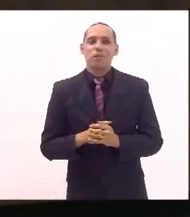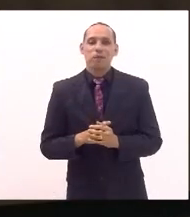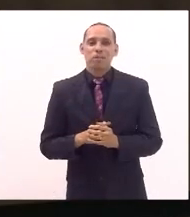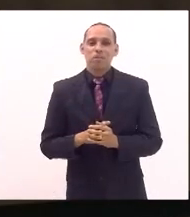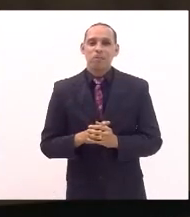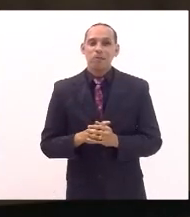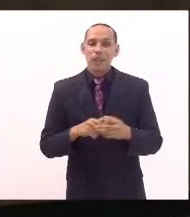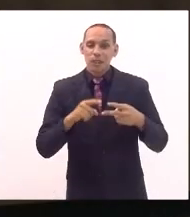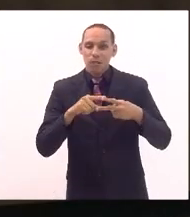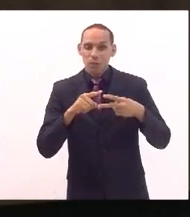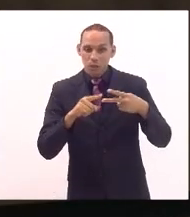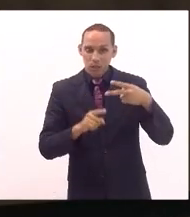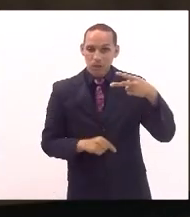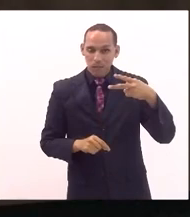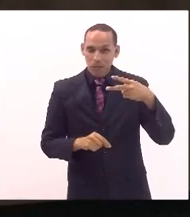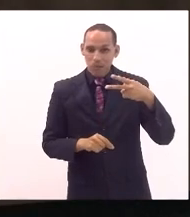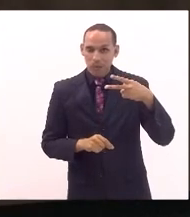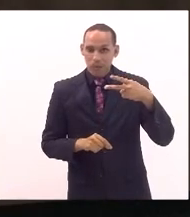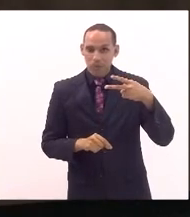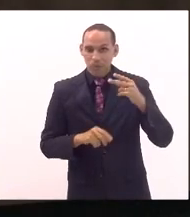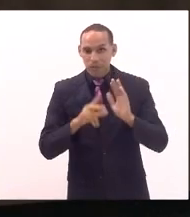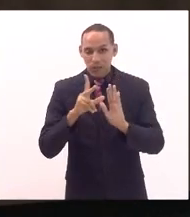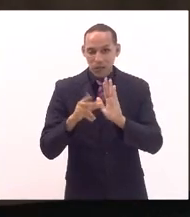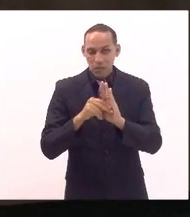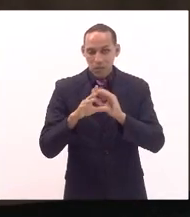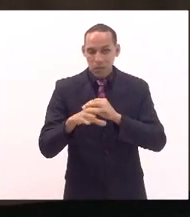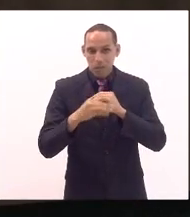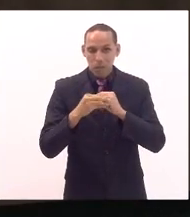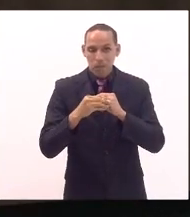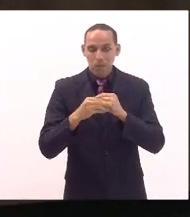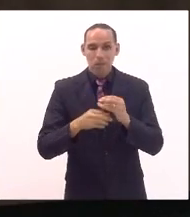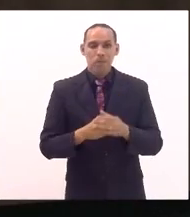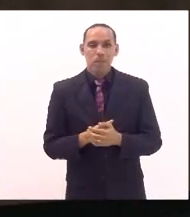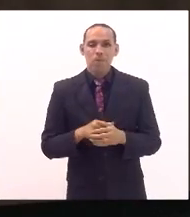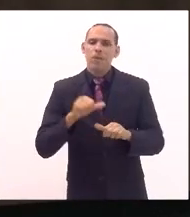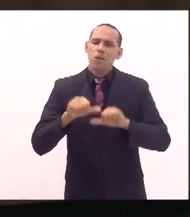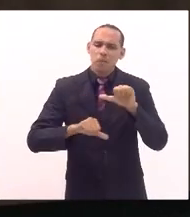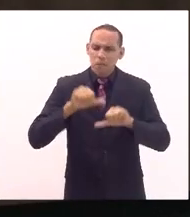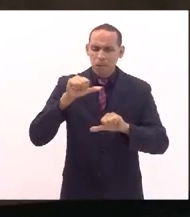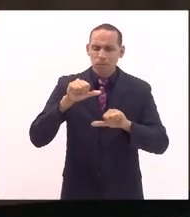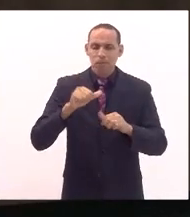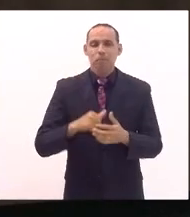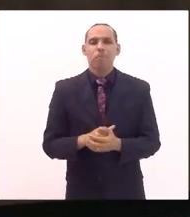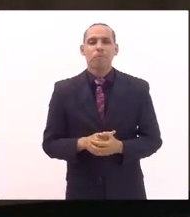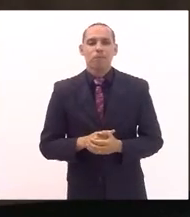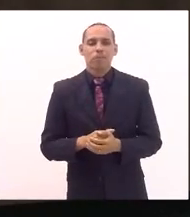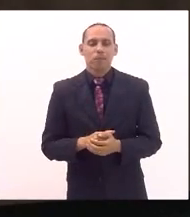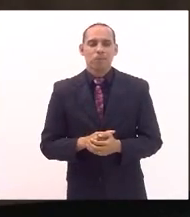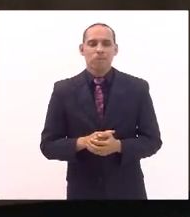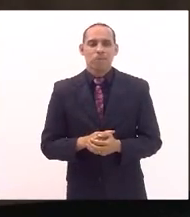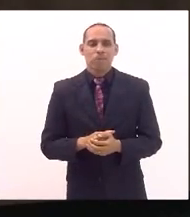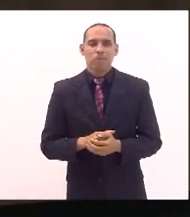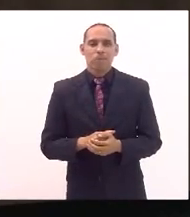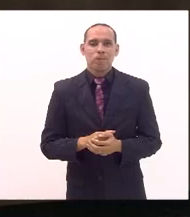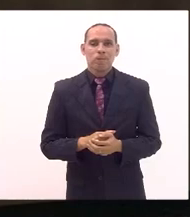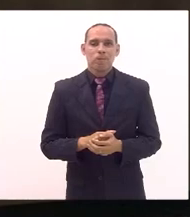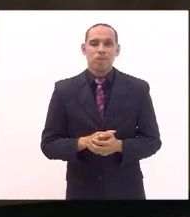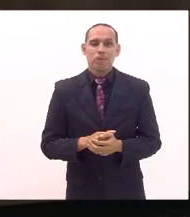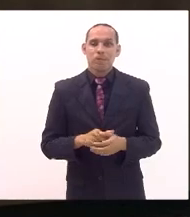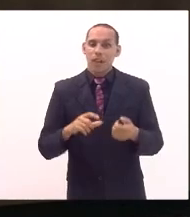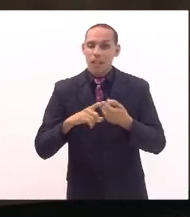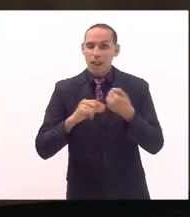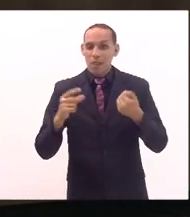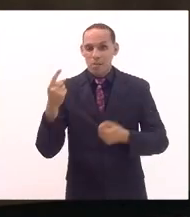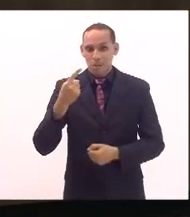as duas emenda está curte nativas modificativos ficam